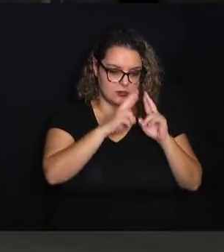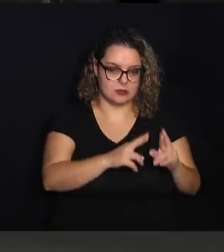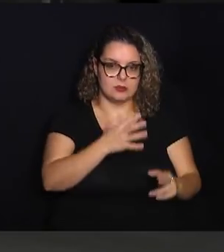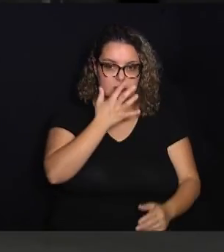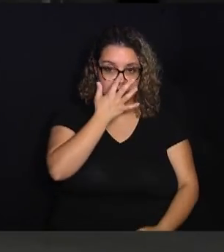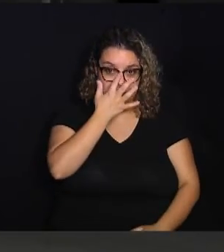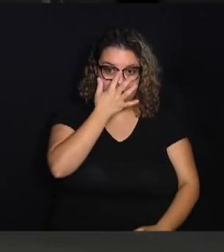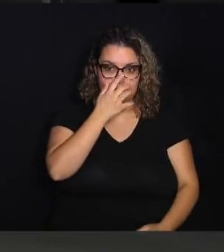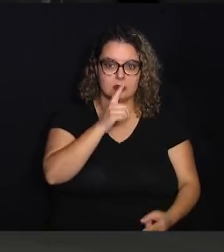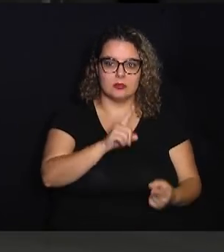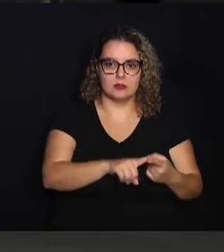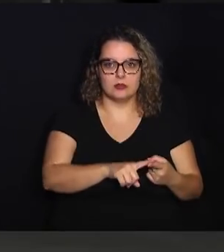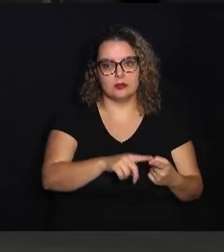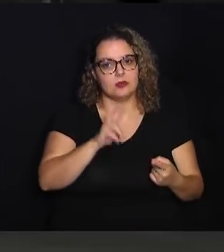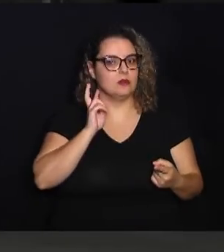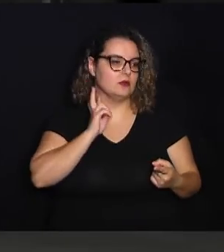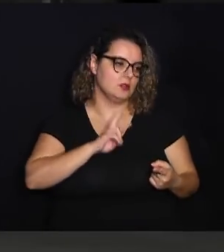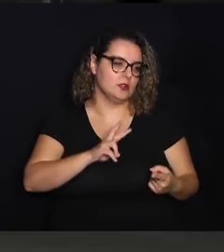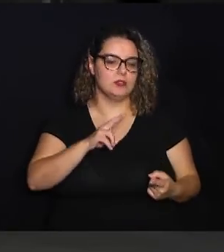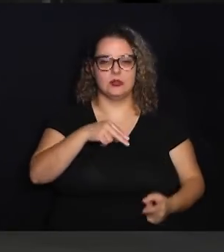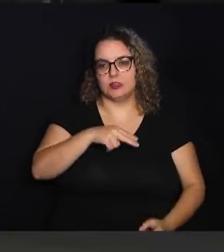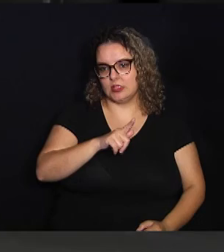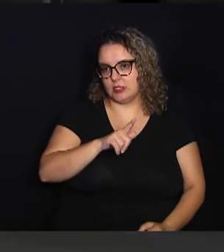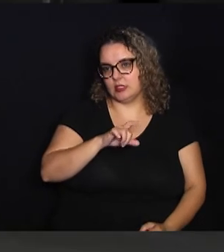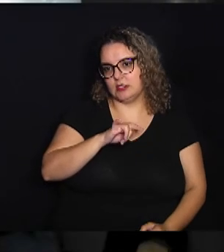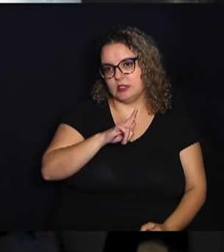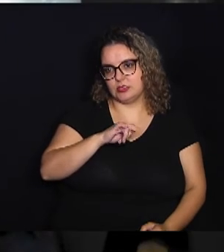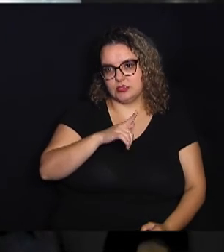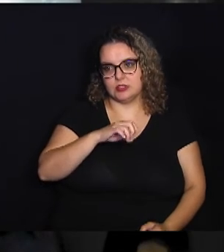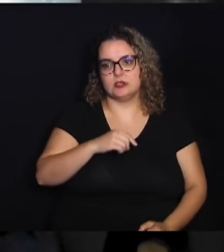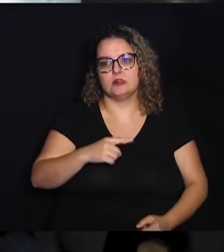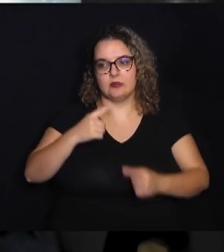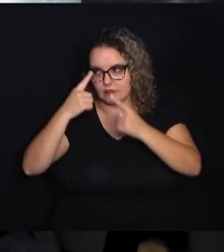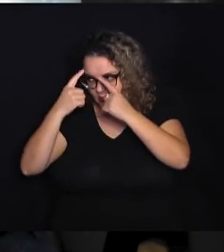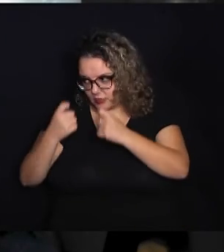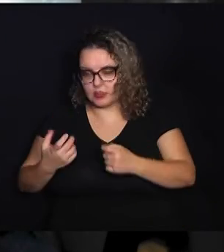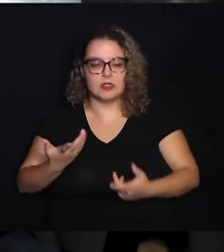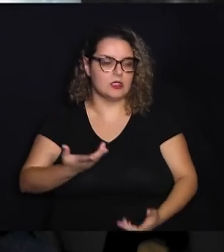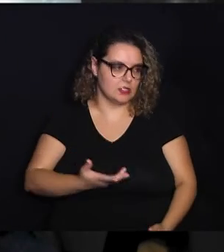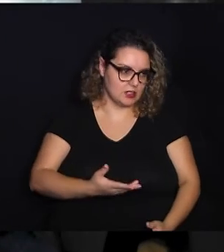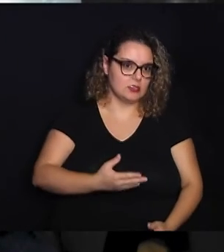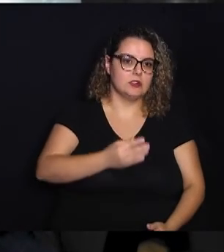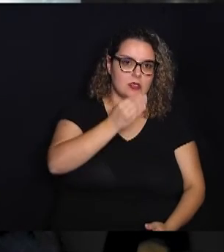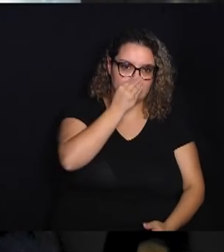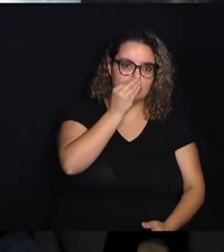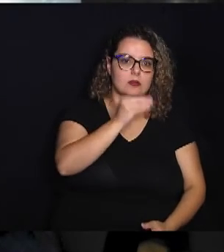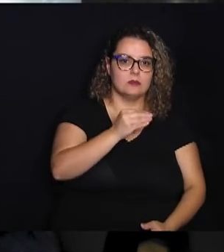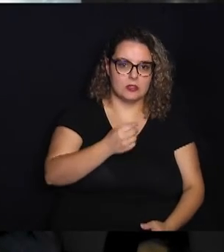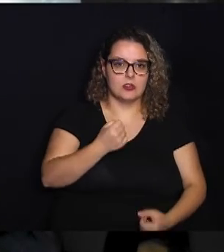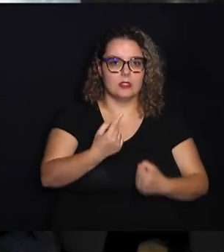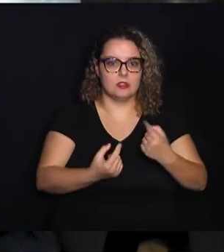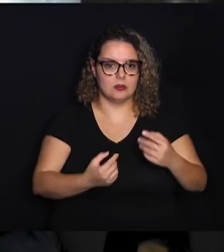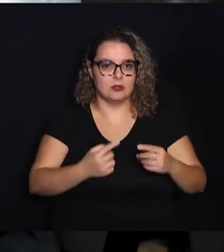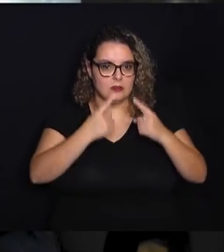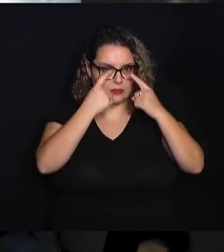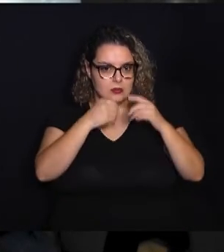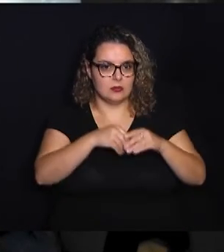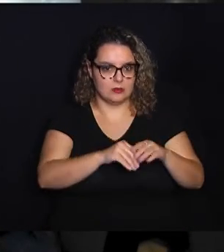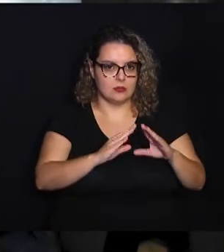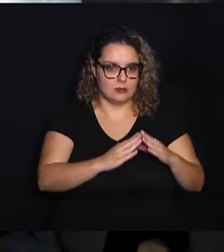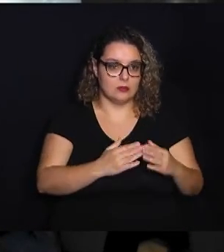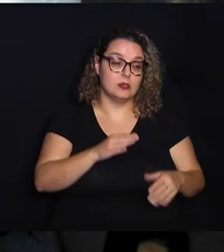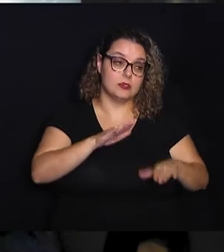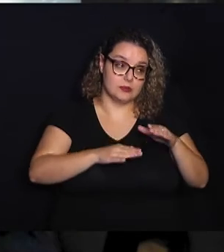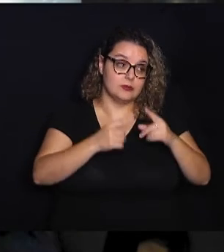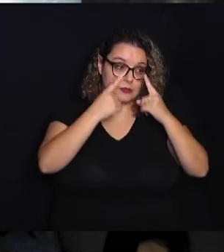Exatamente. Geralmente são vítimas de negligência, de abandono, Violência. alguns casos de violência doméstica e até violência